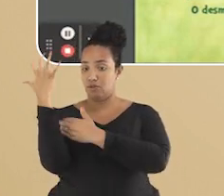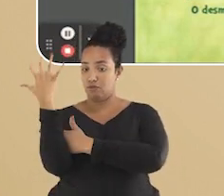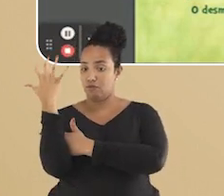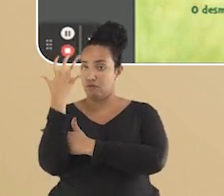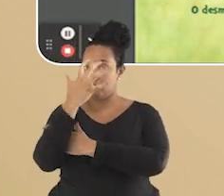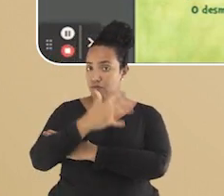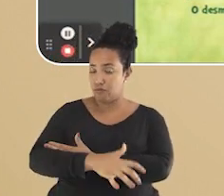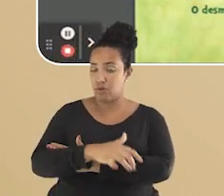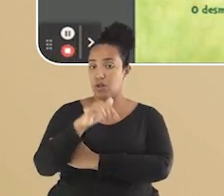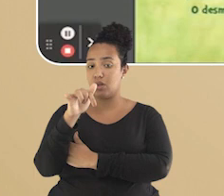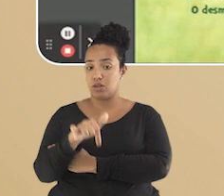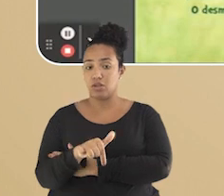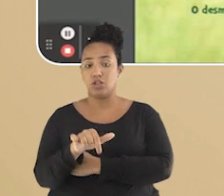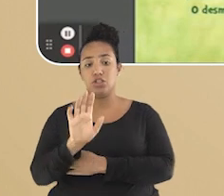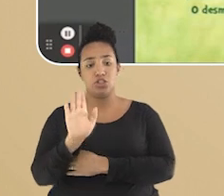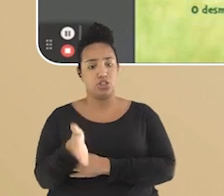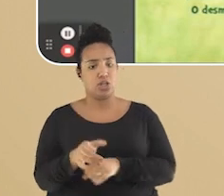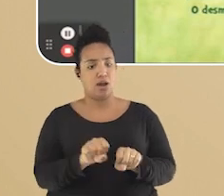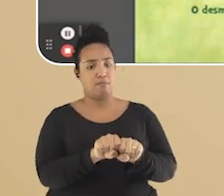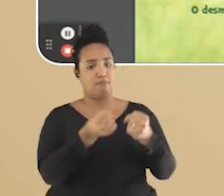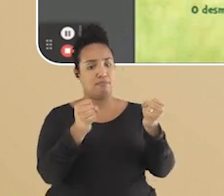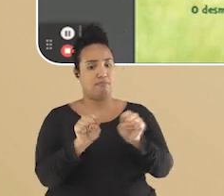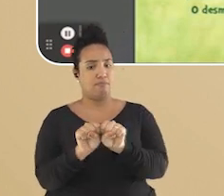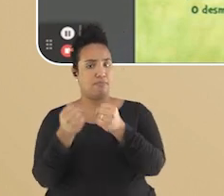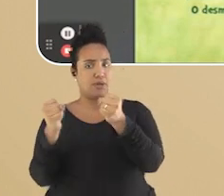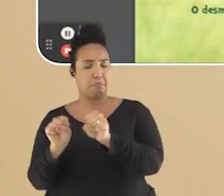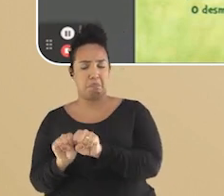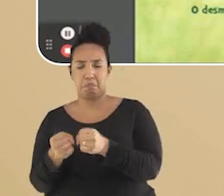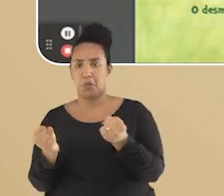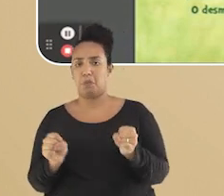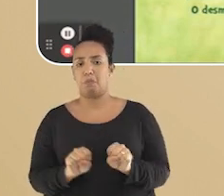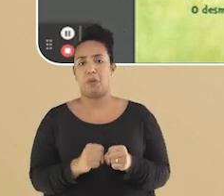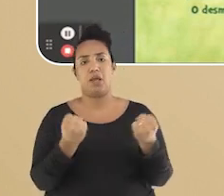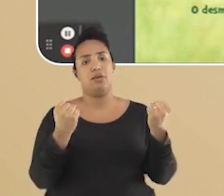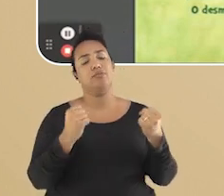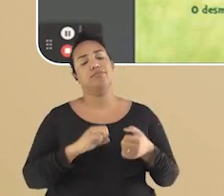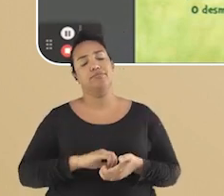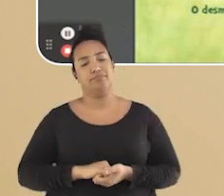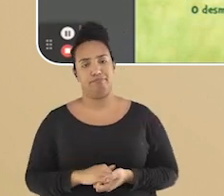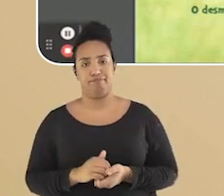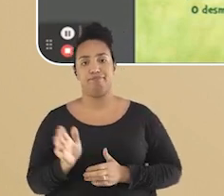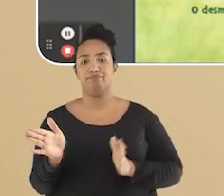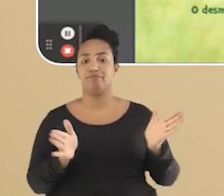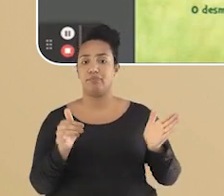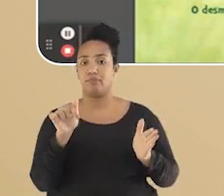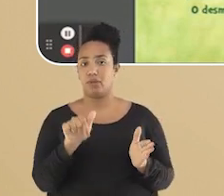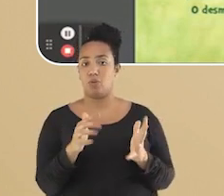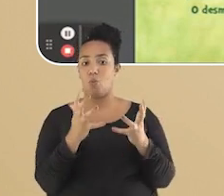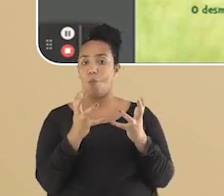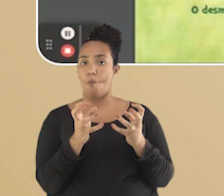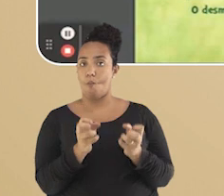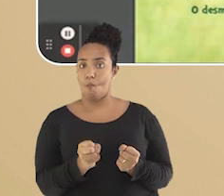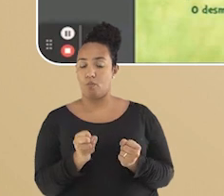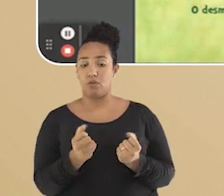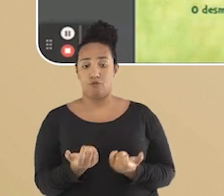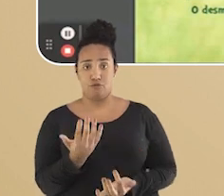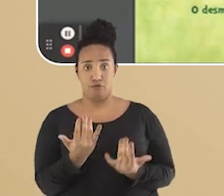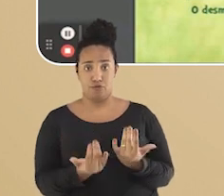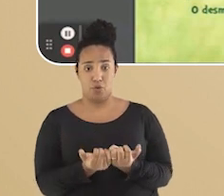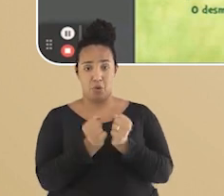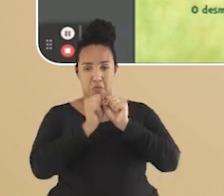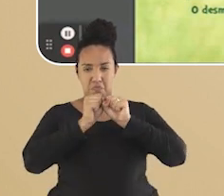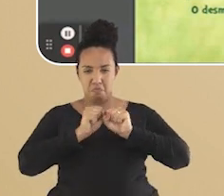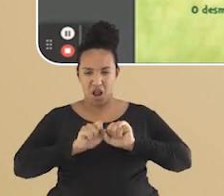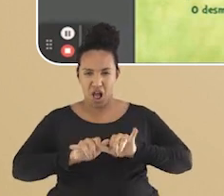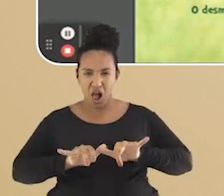incêndios florestais, já destruíram metade do cerrado. Na época seca, o fogo se